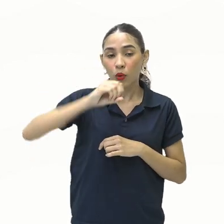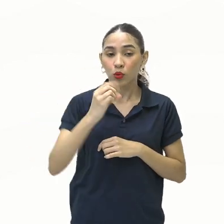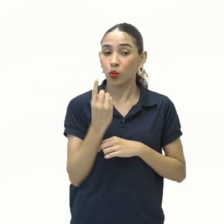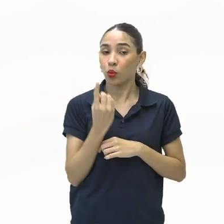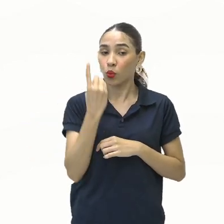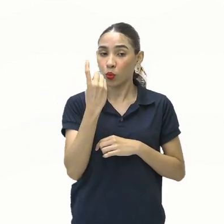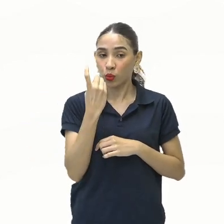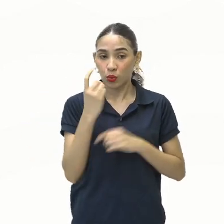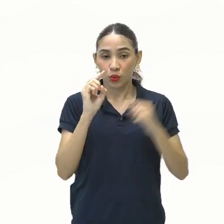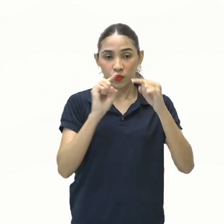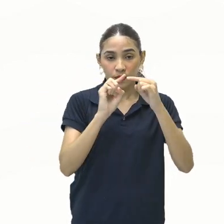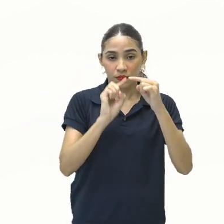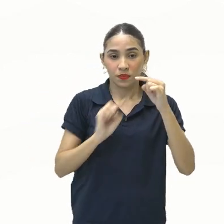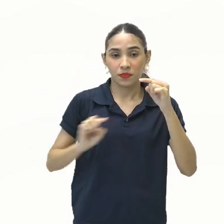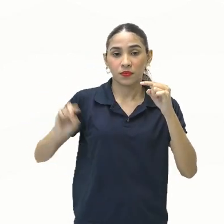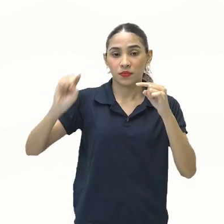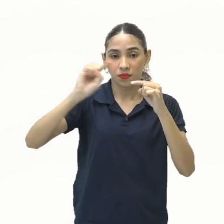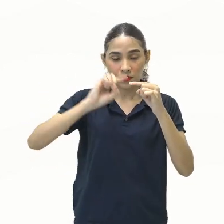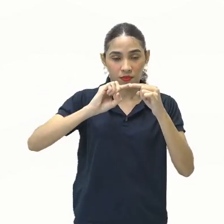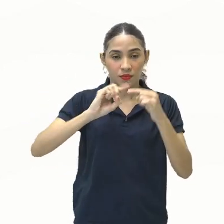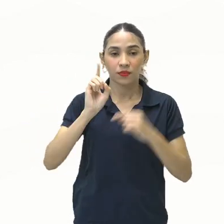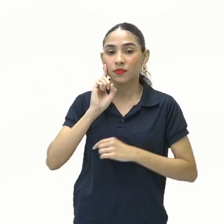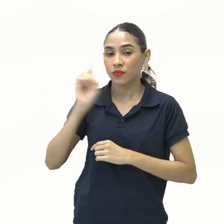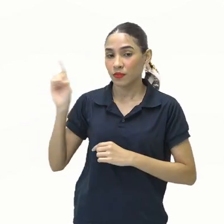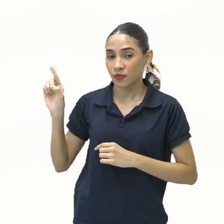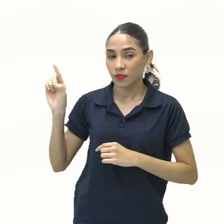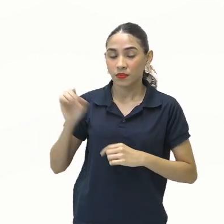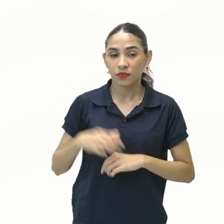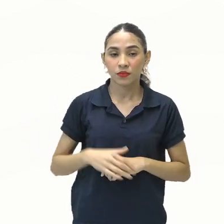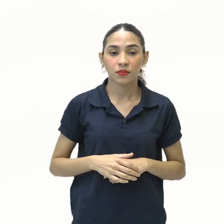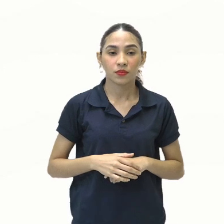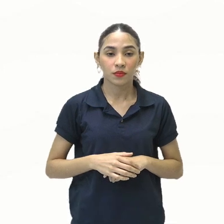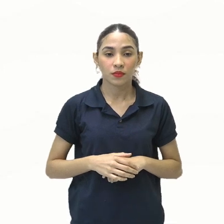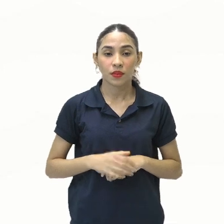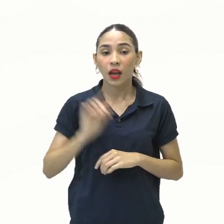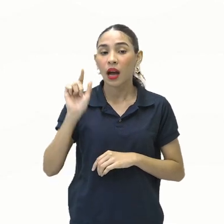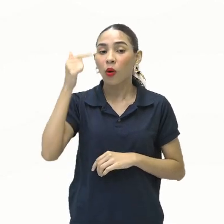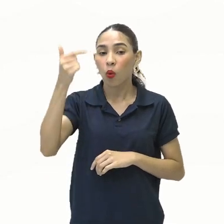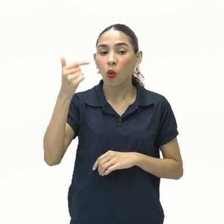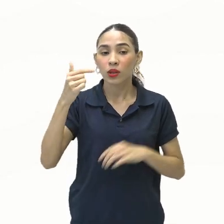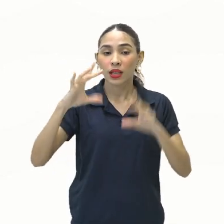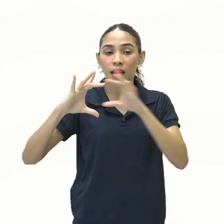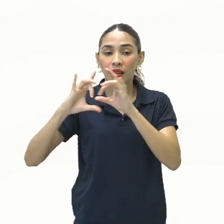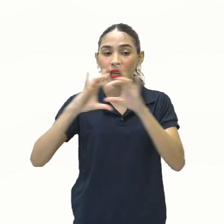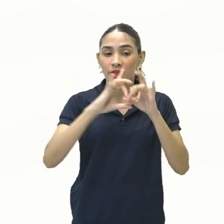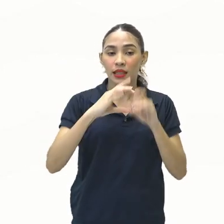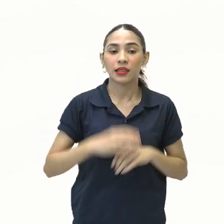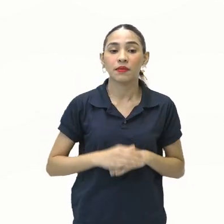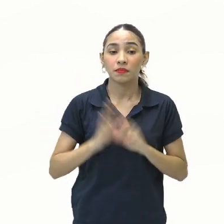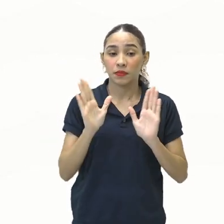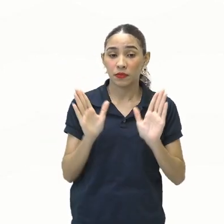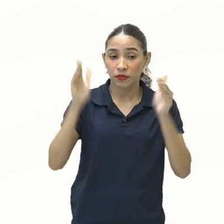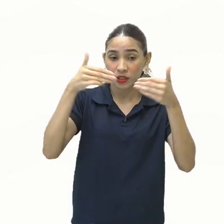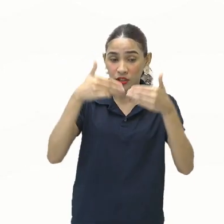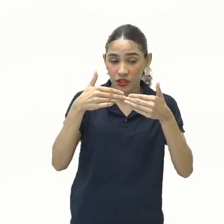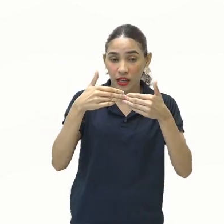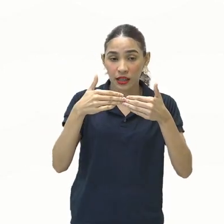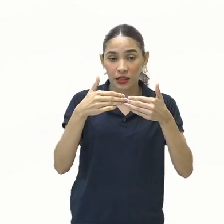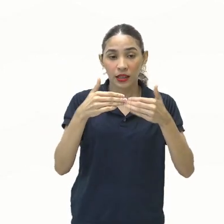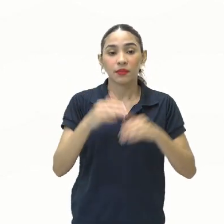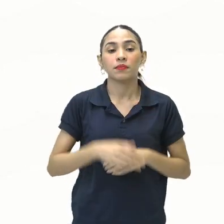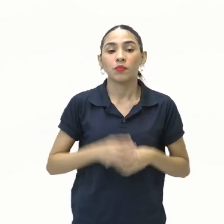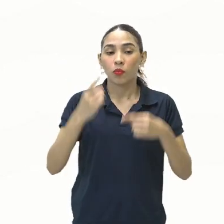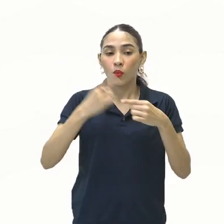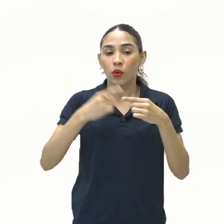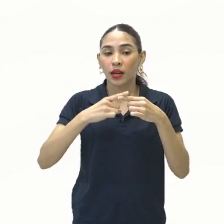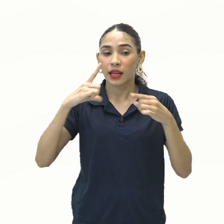mononuclear, porque só tem um núcleo aromático. Essa outra cadeia, ó, cíclica aromática, porque tem